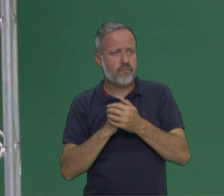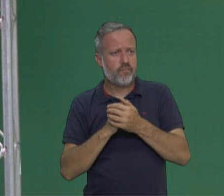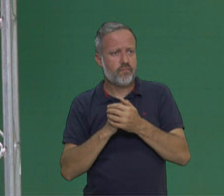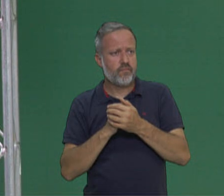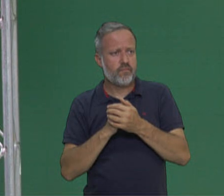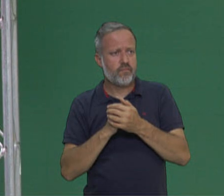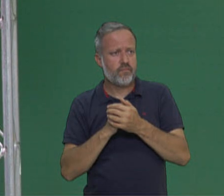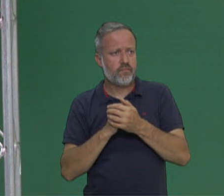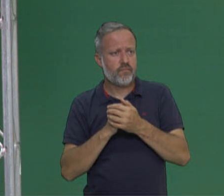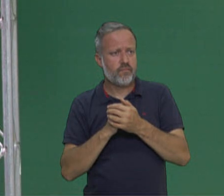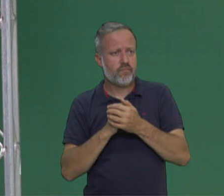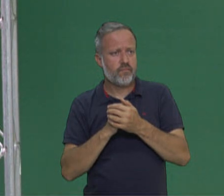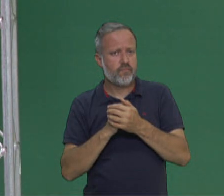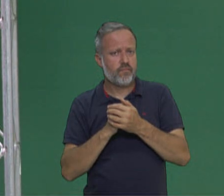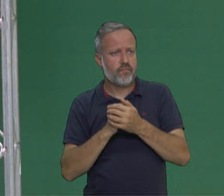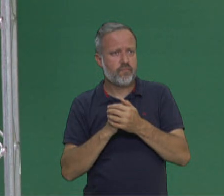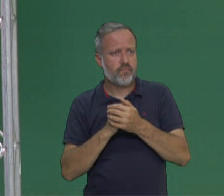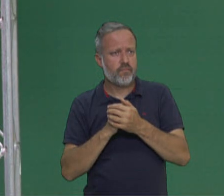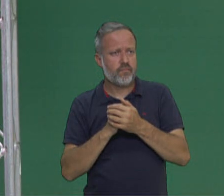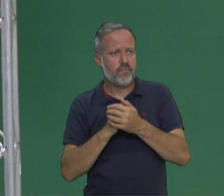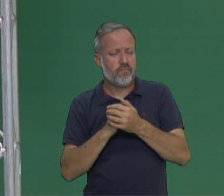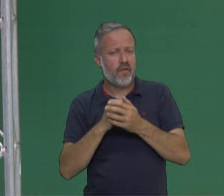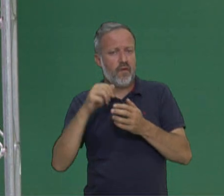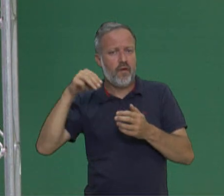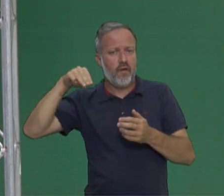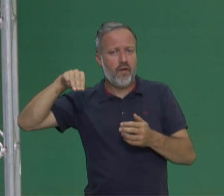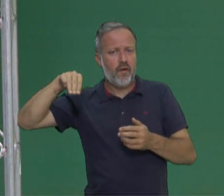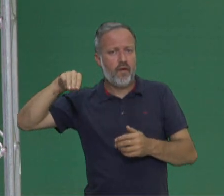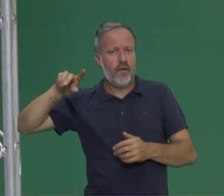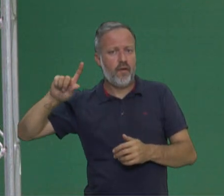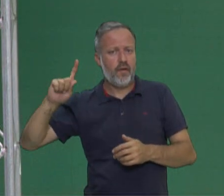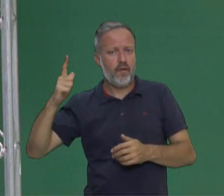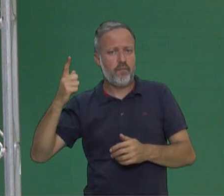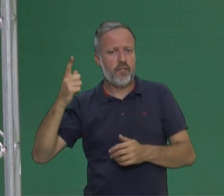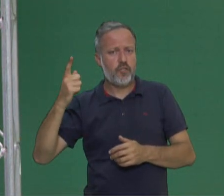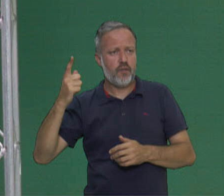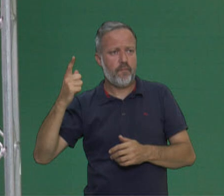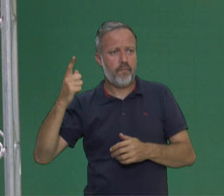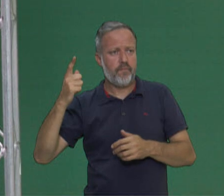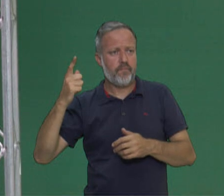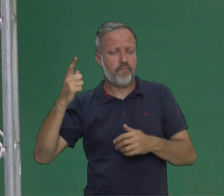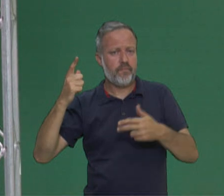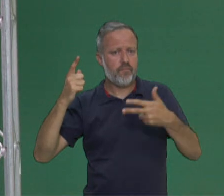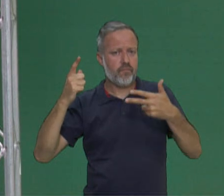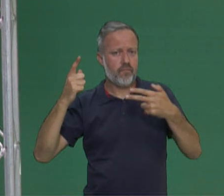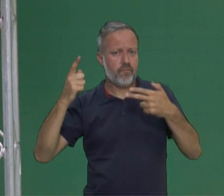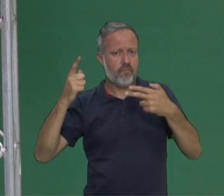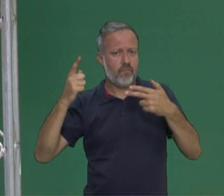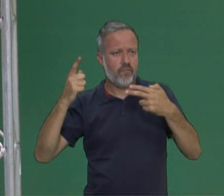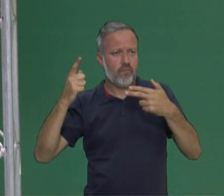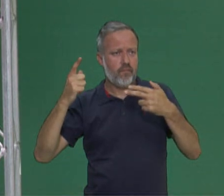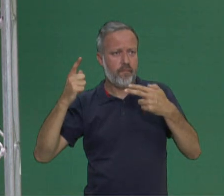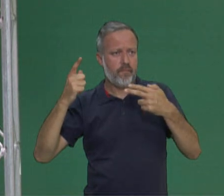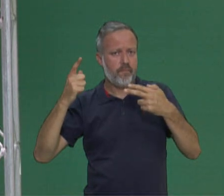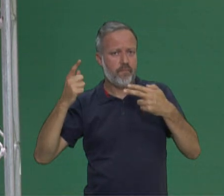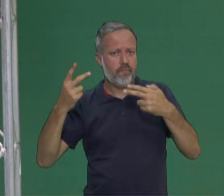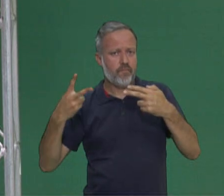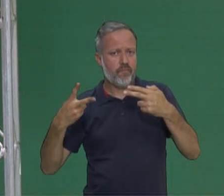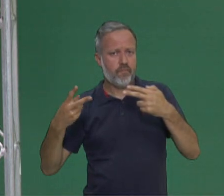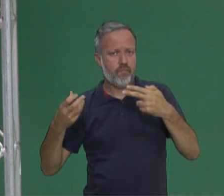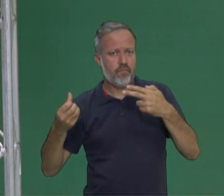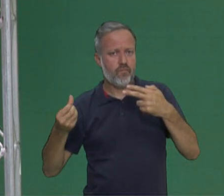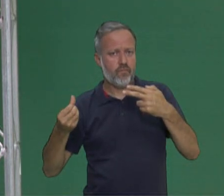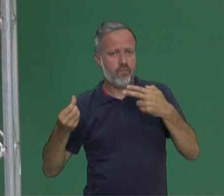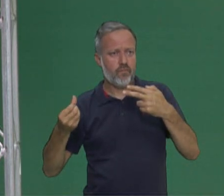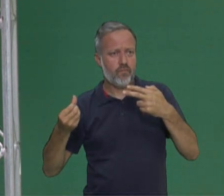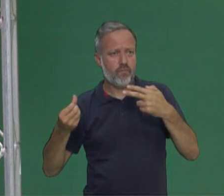aqui. Correto? Então, número atômico diferente, 12 prótons e 14 prótons. O número